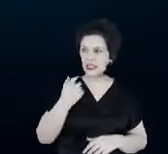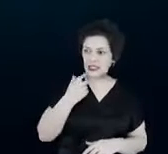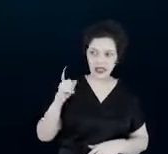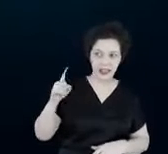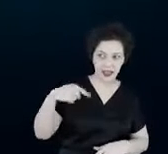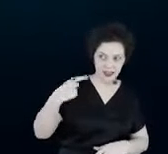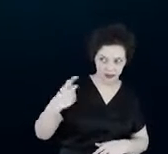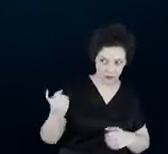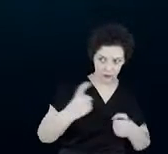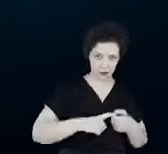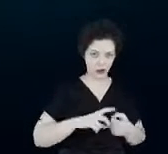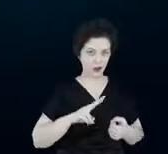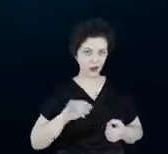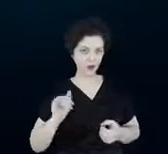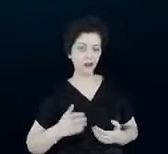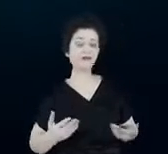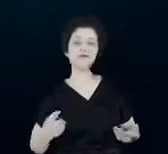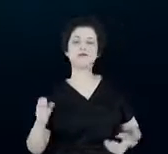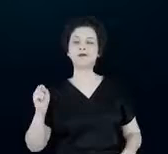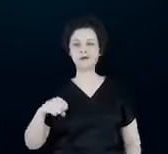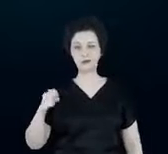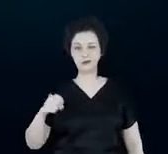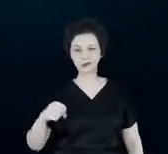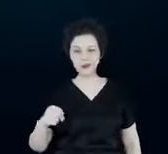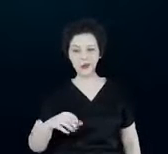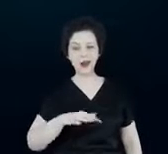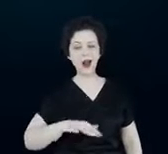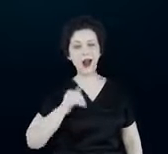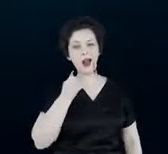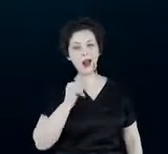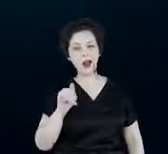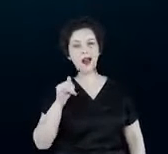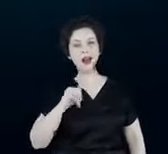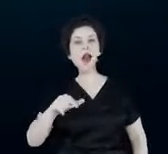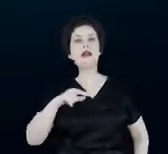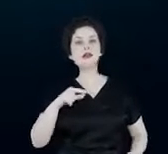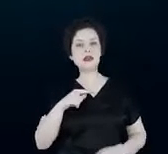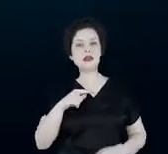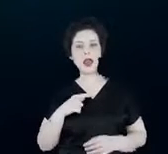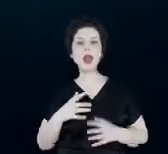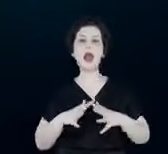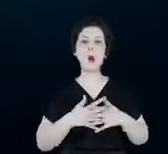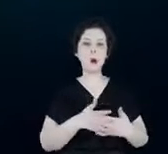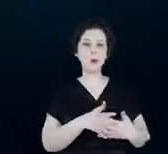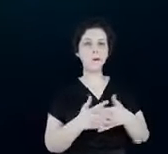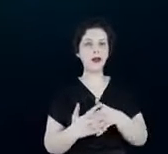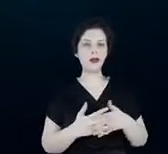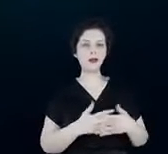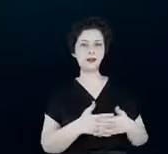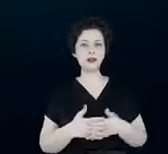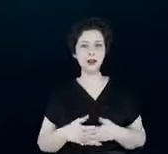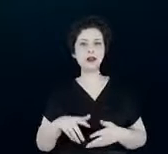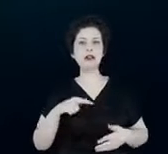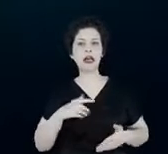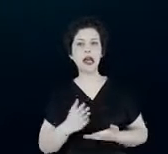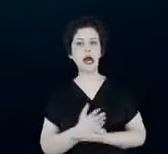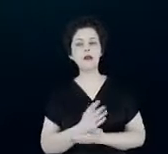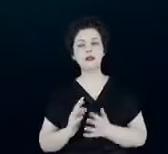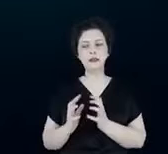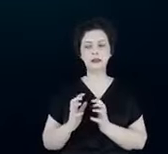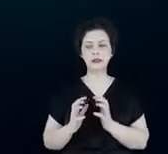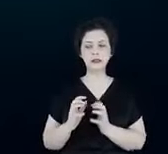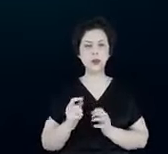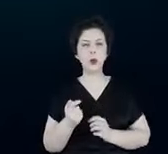que vem então pense que sim né o setor de energia é um setor que tem muitas complexidades tem alguns momentos de inflexão cliente